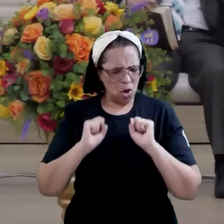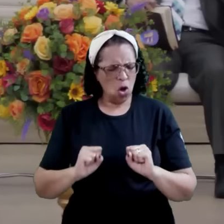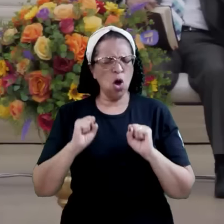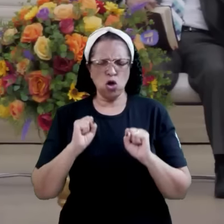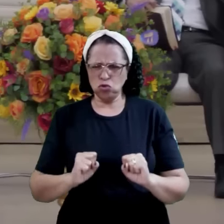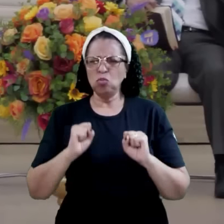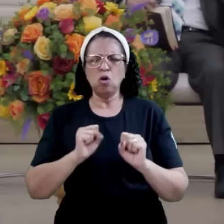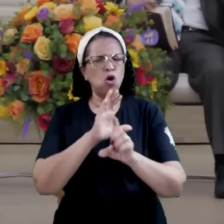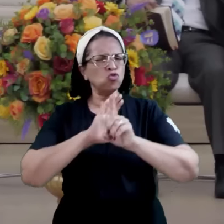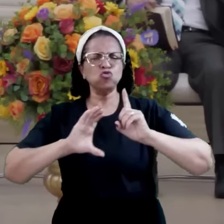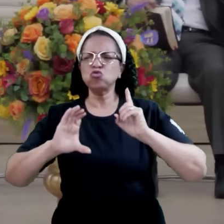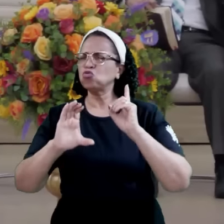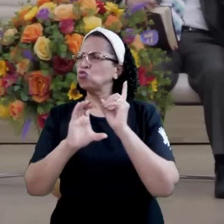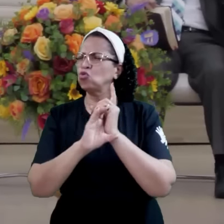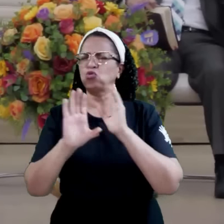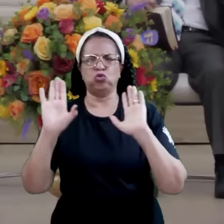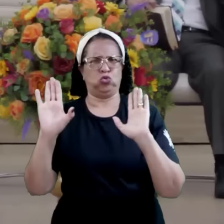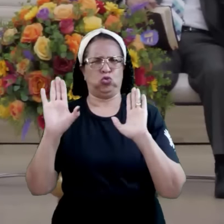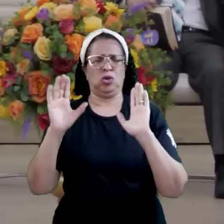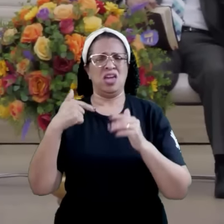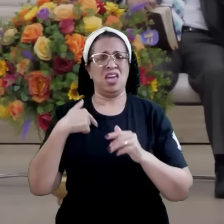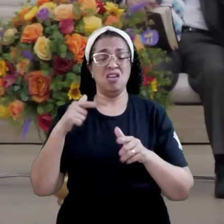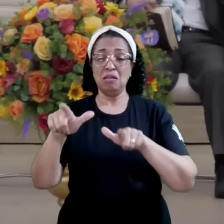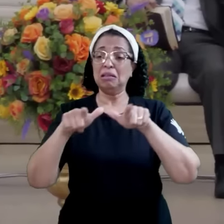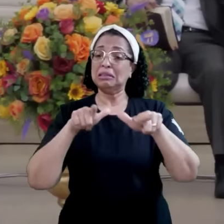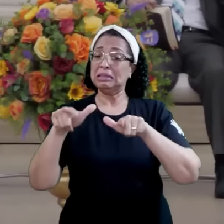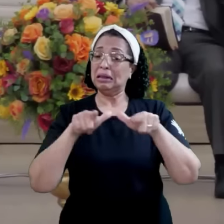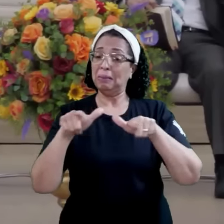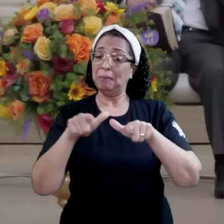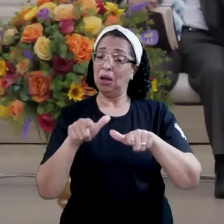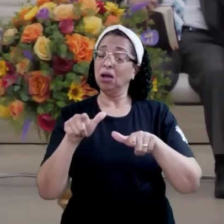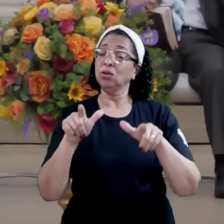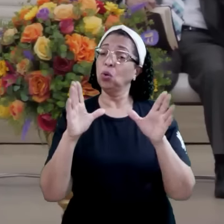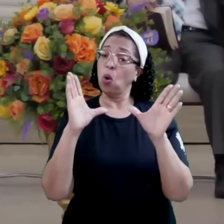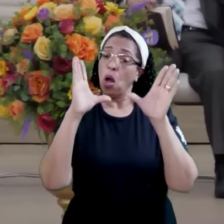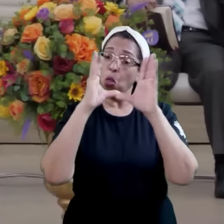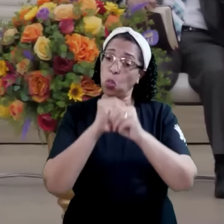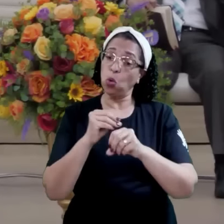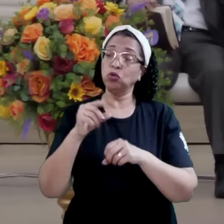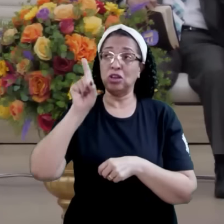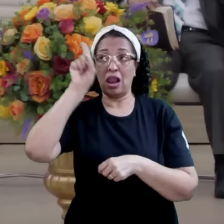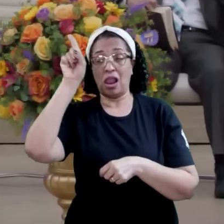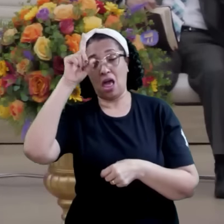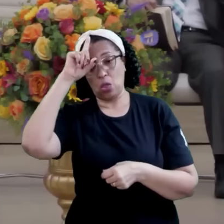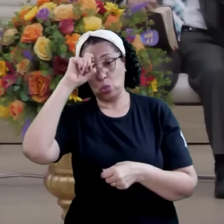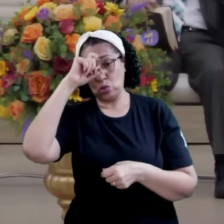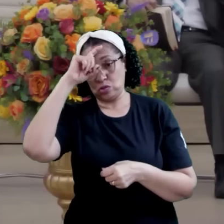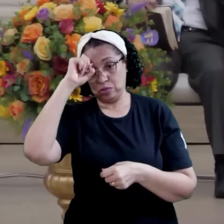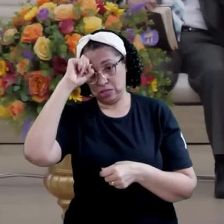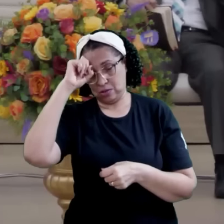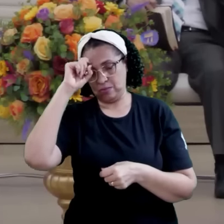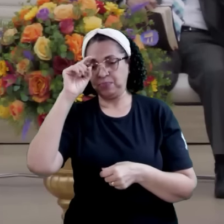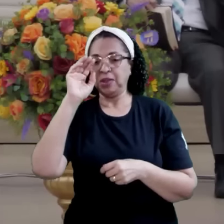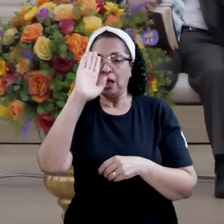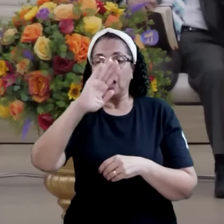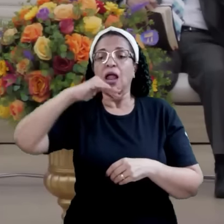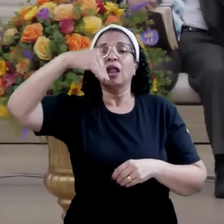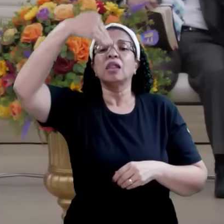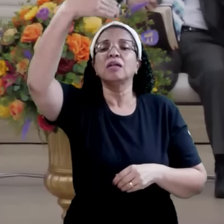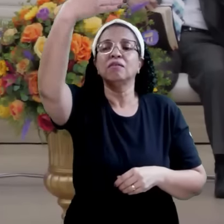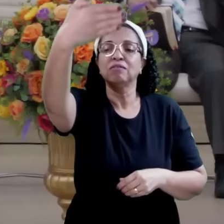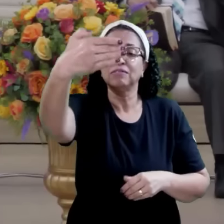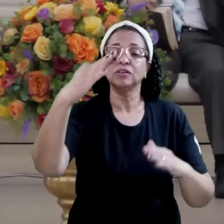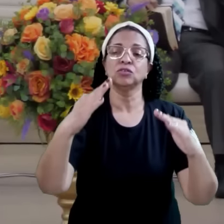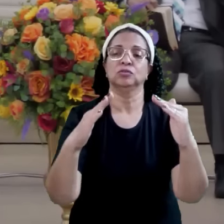vontade aí a noite toda porque eu tô trabalhando Ah então isso aqui foi mais fácil do que eu pensei aí eu fui na vizinha da frente saiu uma senhora